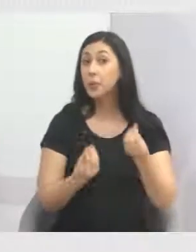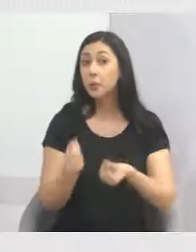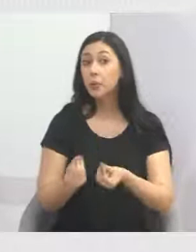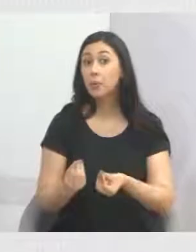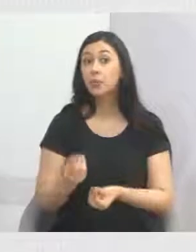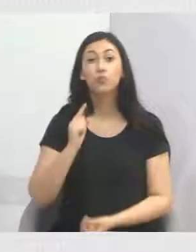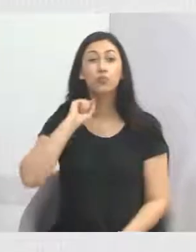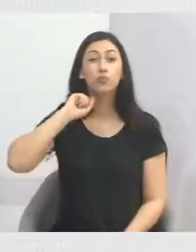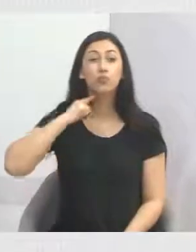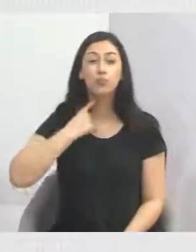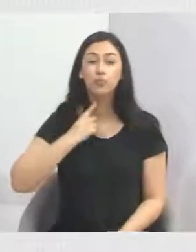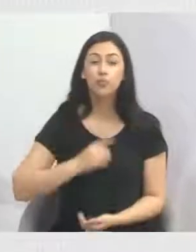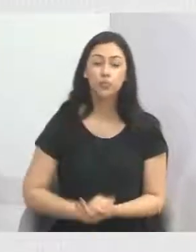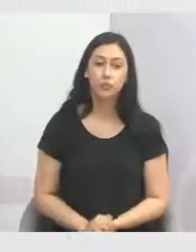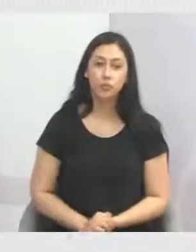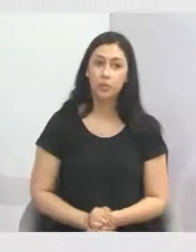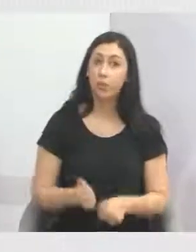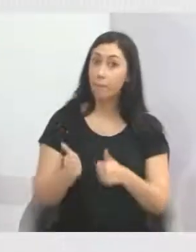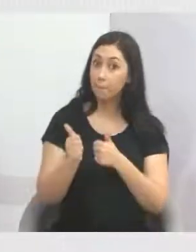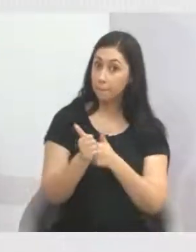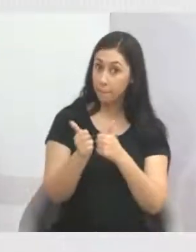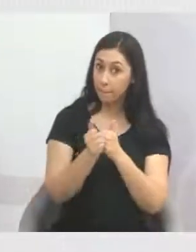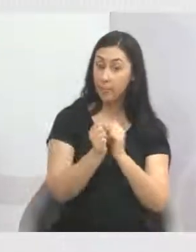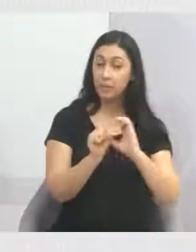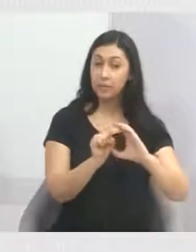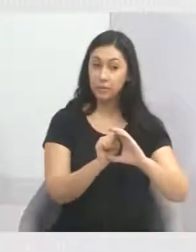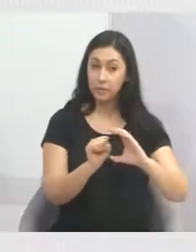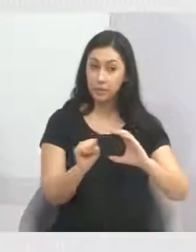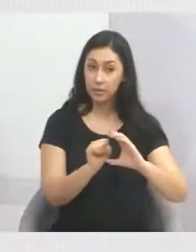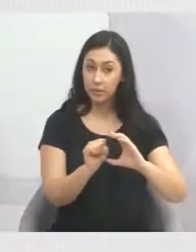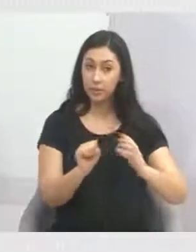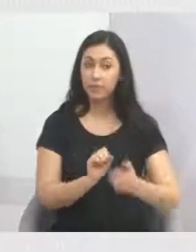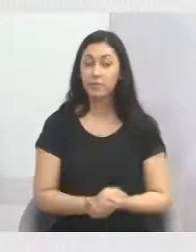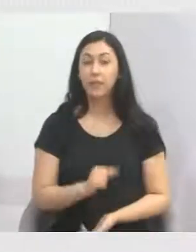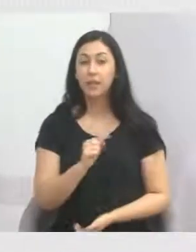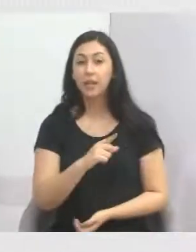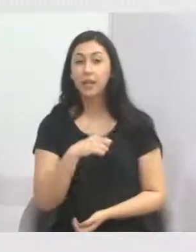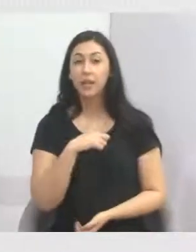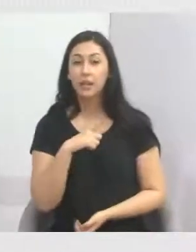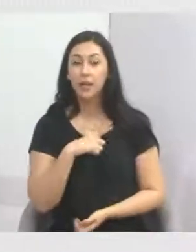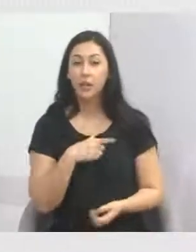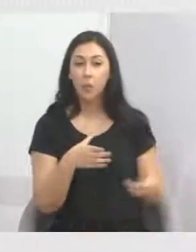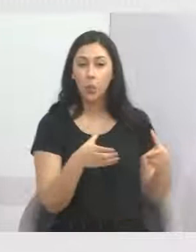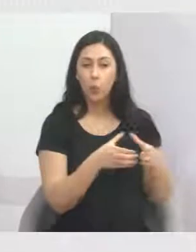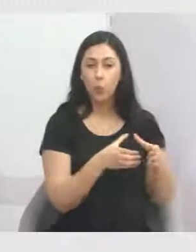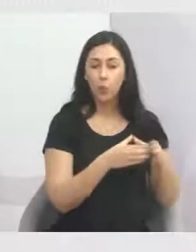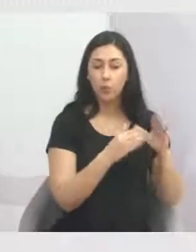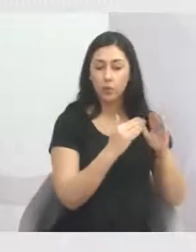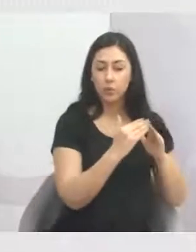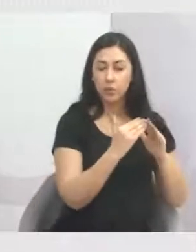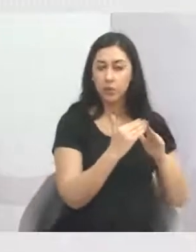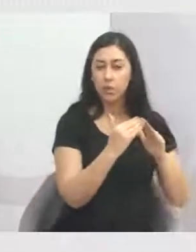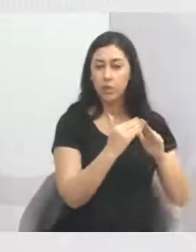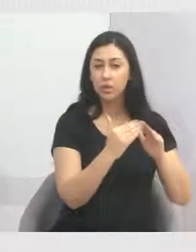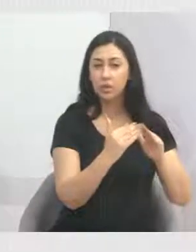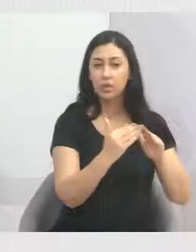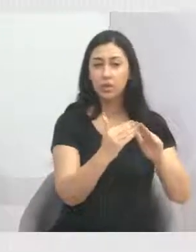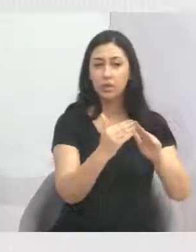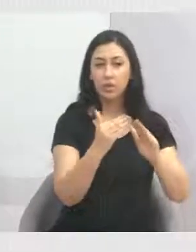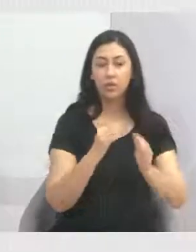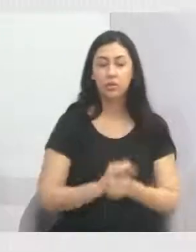lixo amontoado, perto da Santa Casa. Ali tem uma vila de moradores ali, que